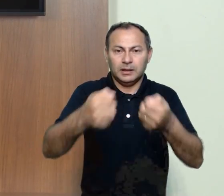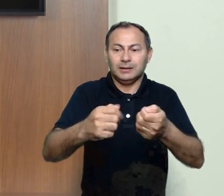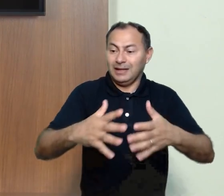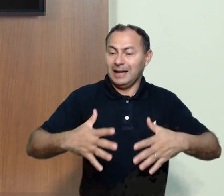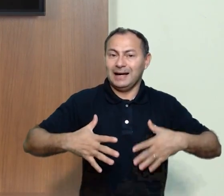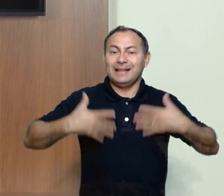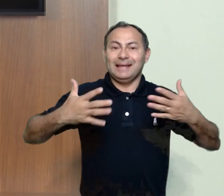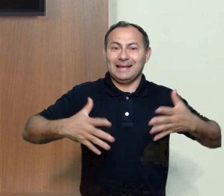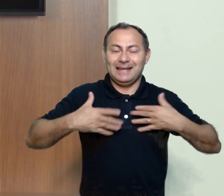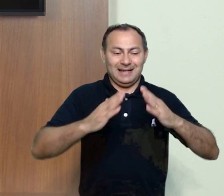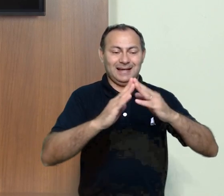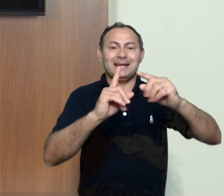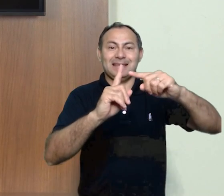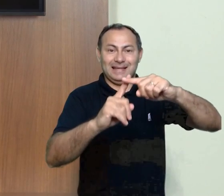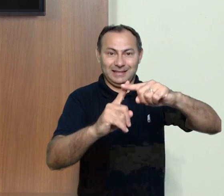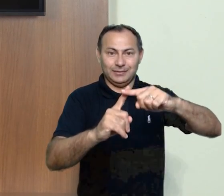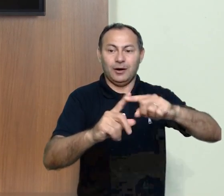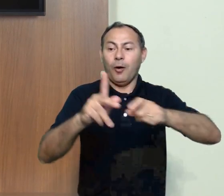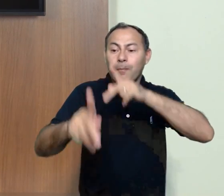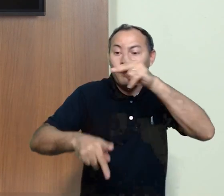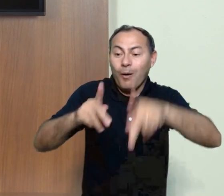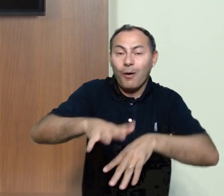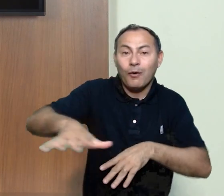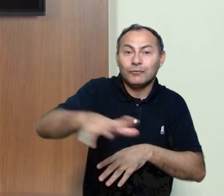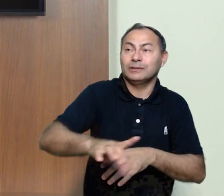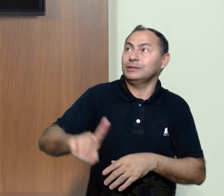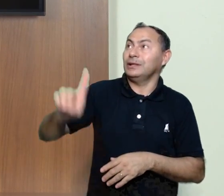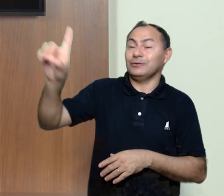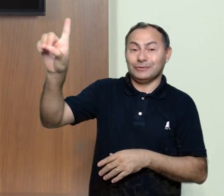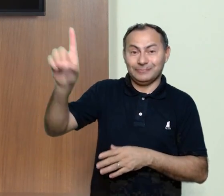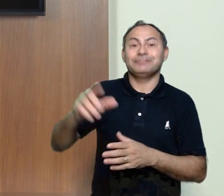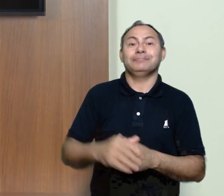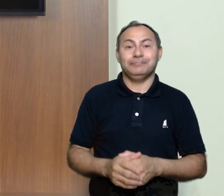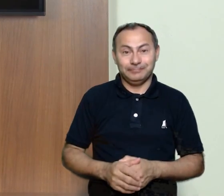muita alegria à Igreja, ao povo de Deus.